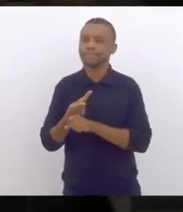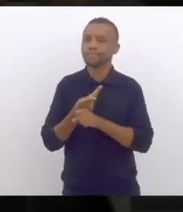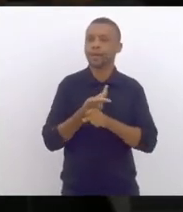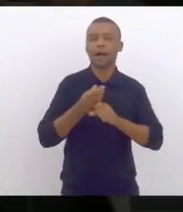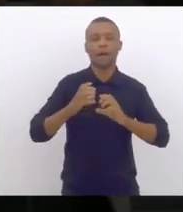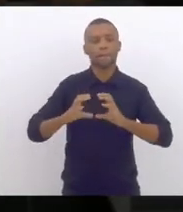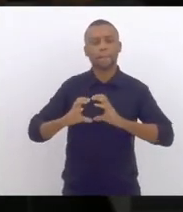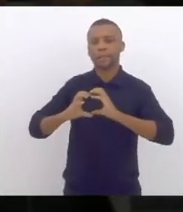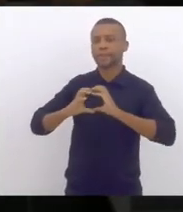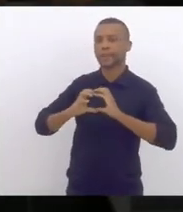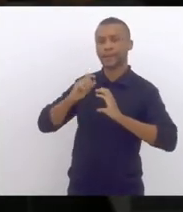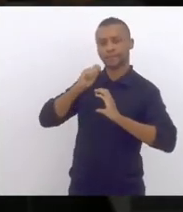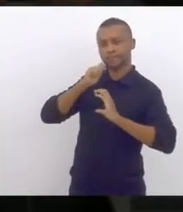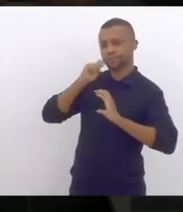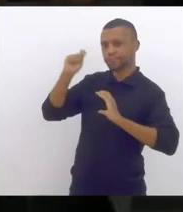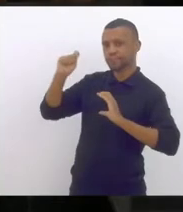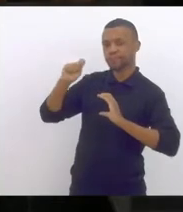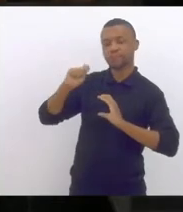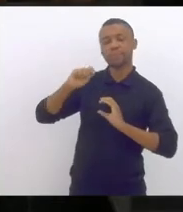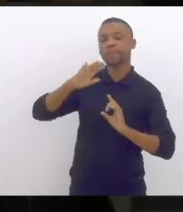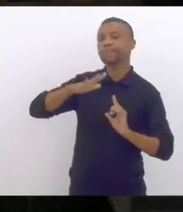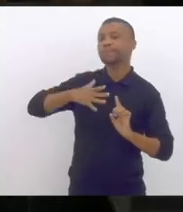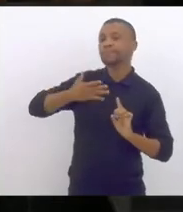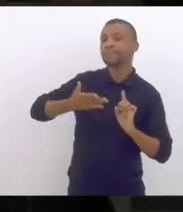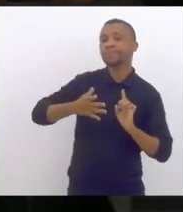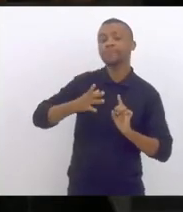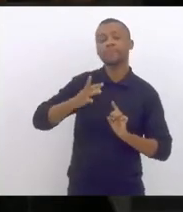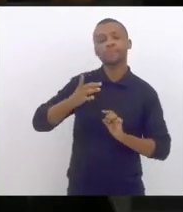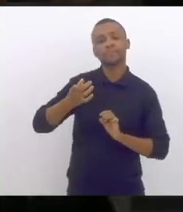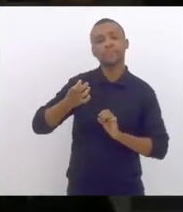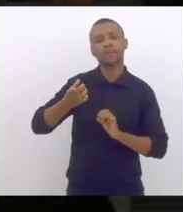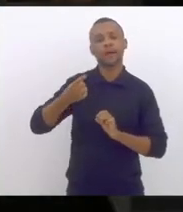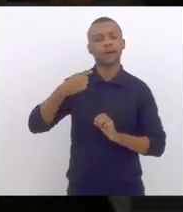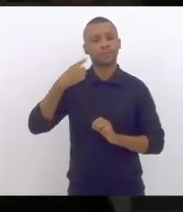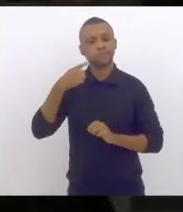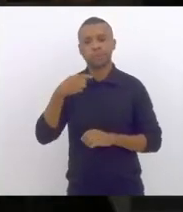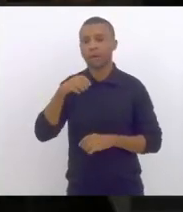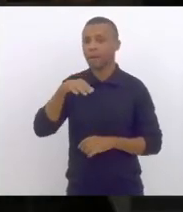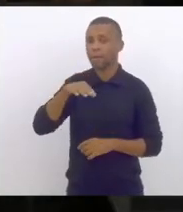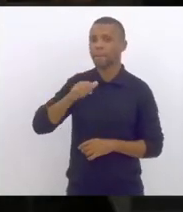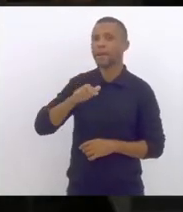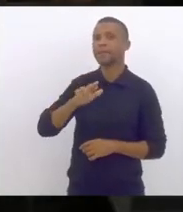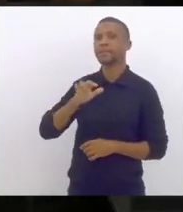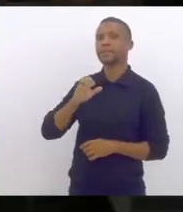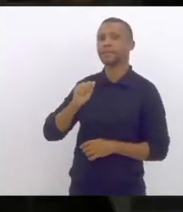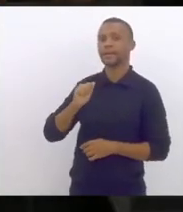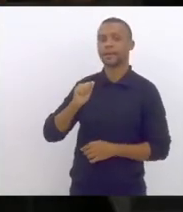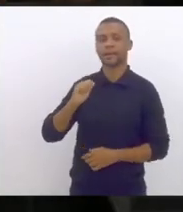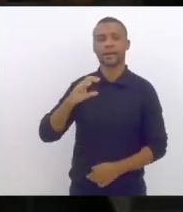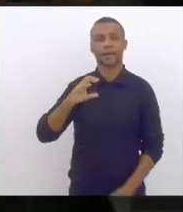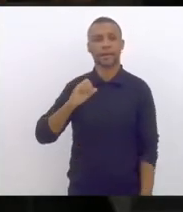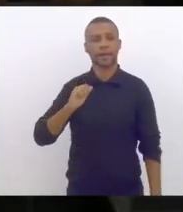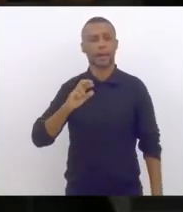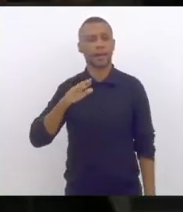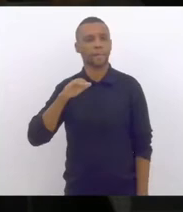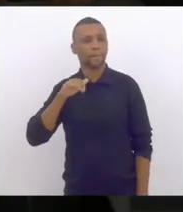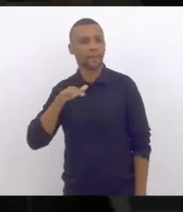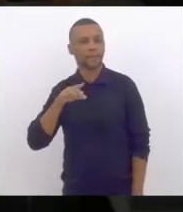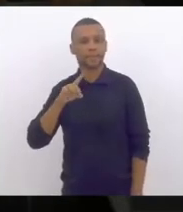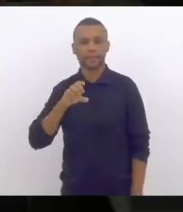Tiradentes à doutora Maria Carmen de Sá. Já na